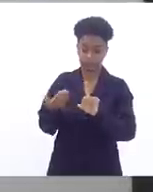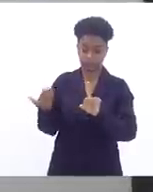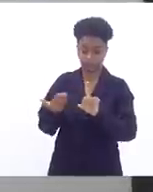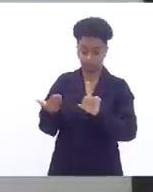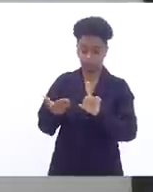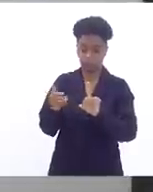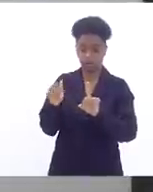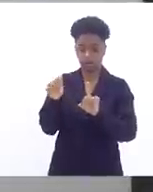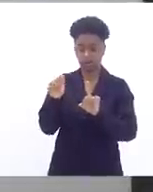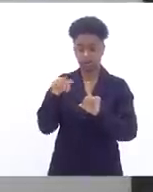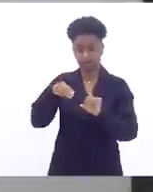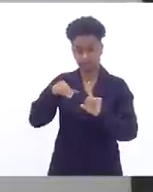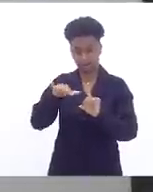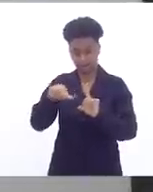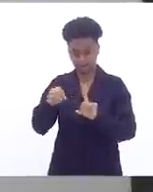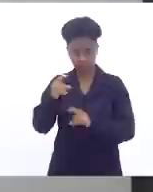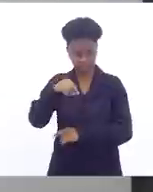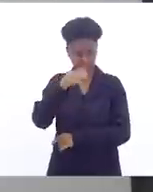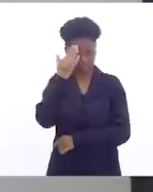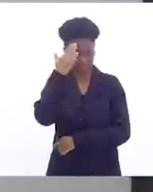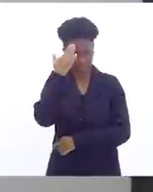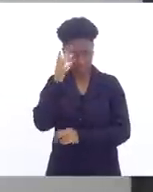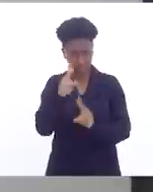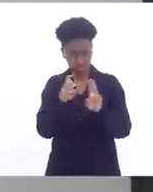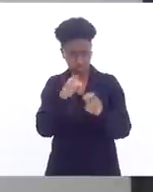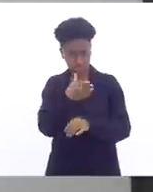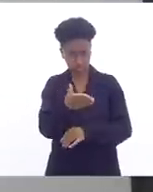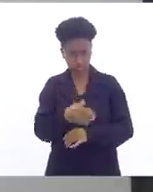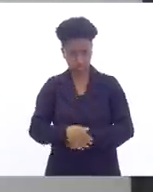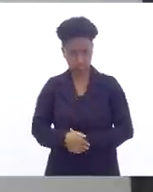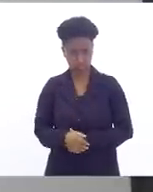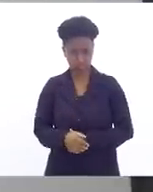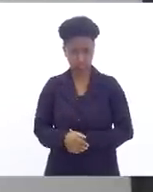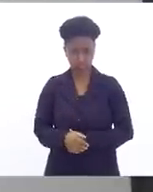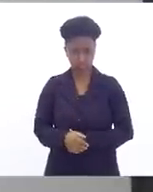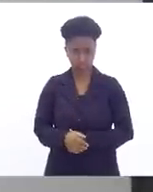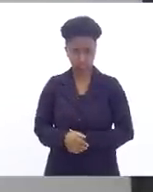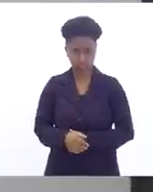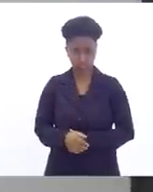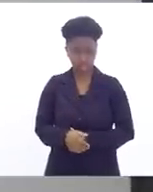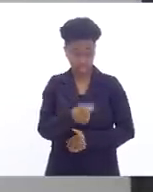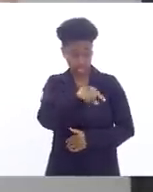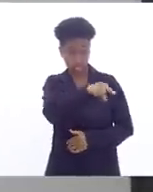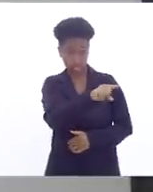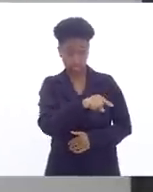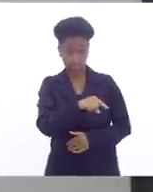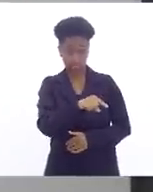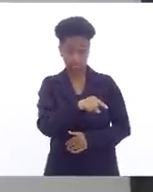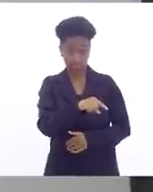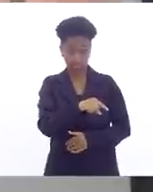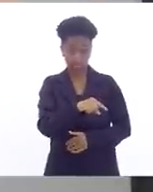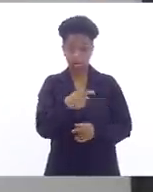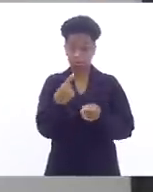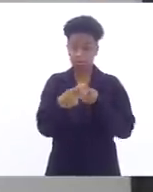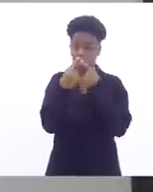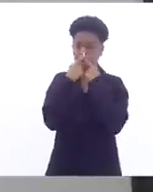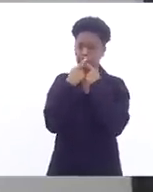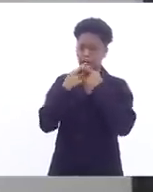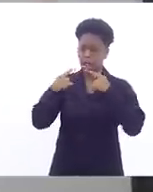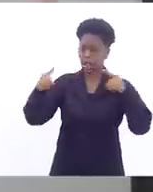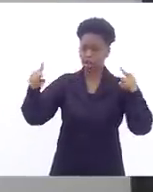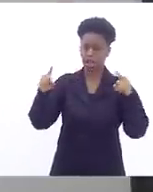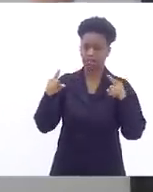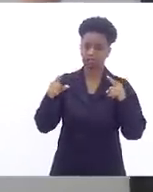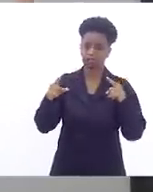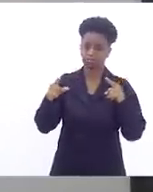você Maurício tem algum conhecimento sobre isso porque não senhores eles né porque as reclamações